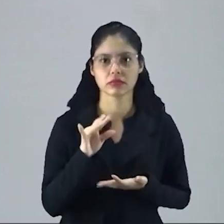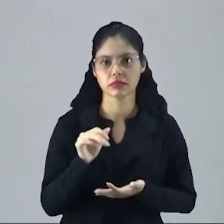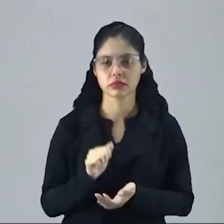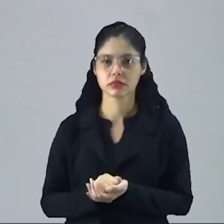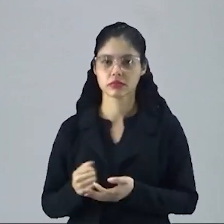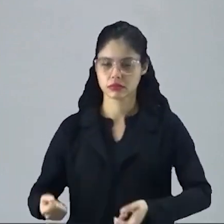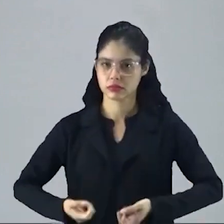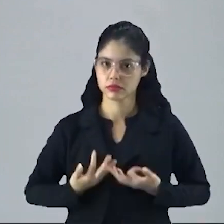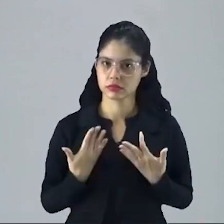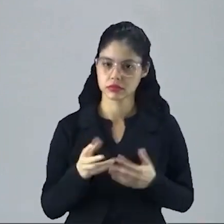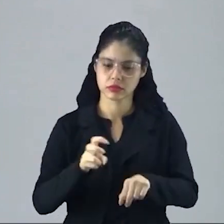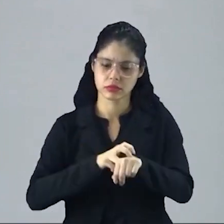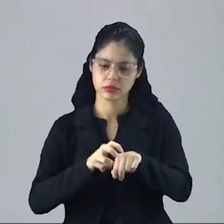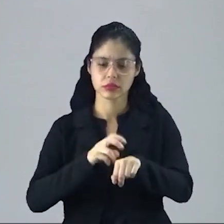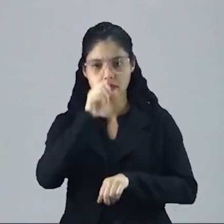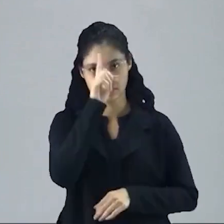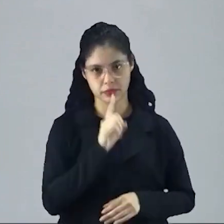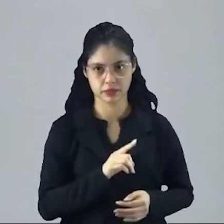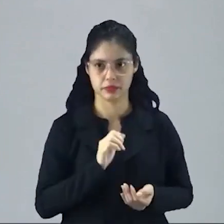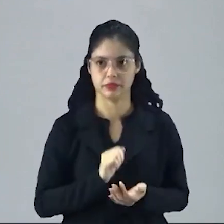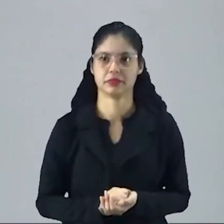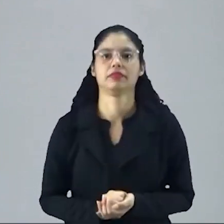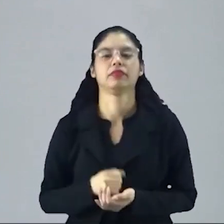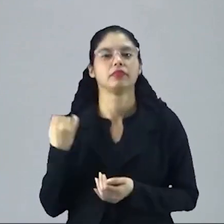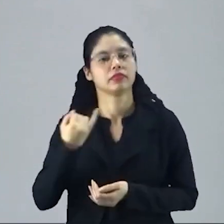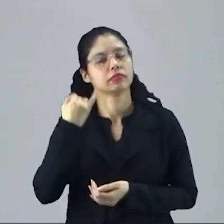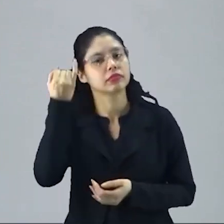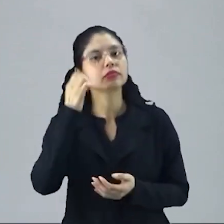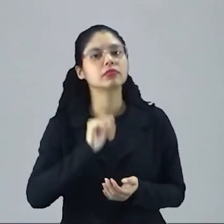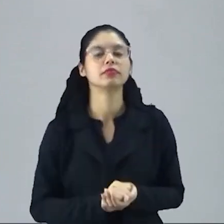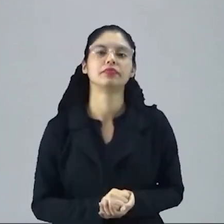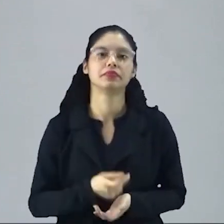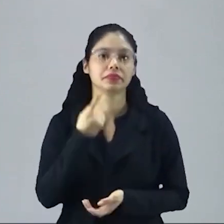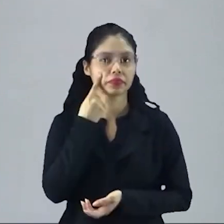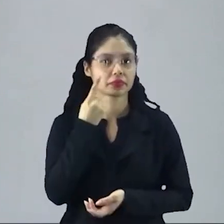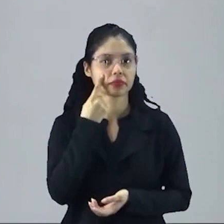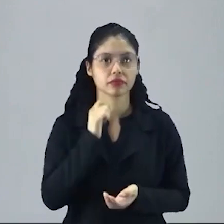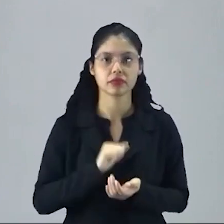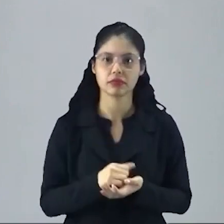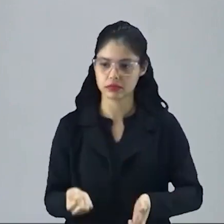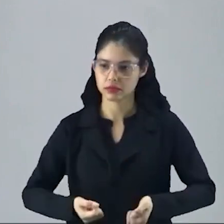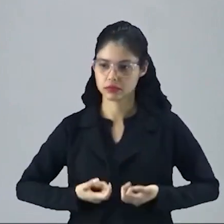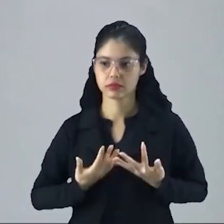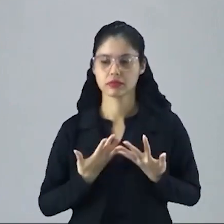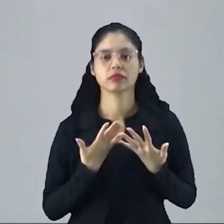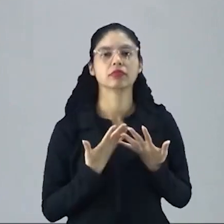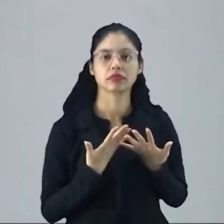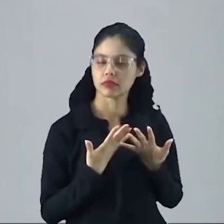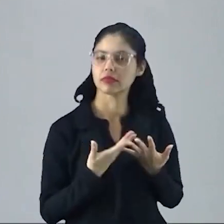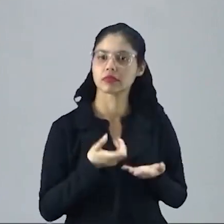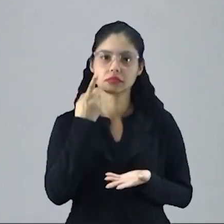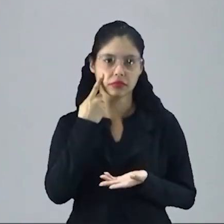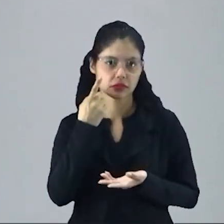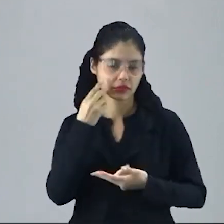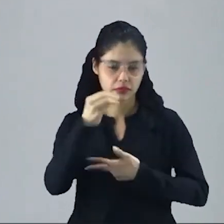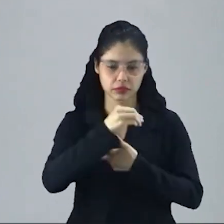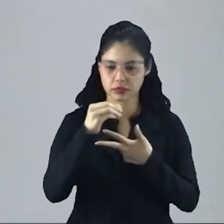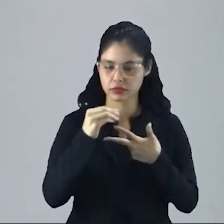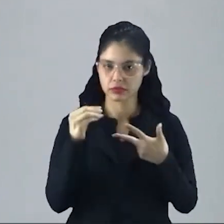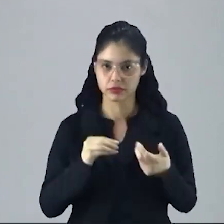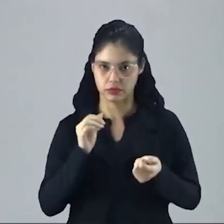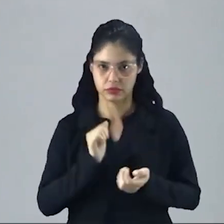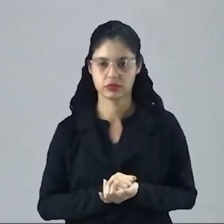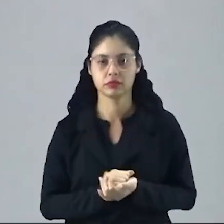o Manifesto Verde-Amarelismo. É importante vocês darem uma olhadinha nesse manifesto. Você que está de olho no Enem,